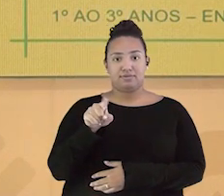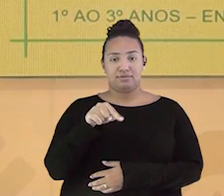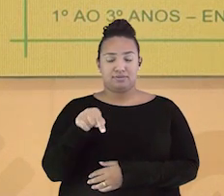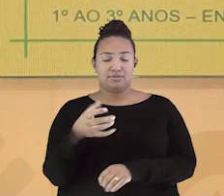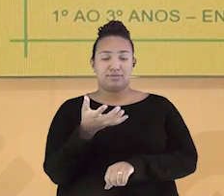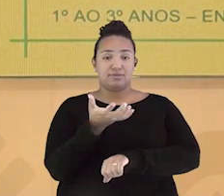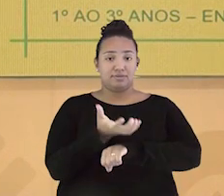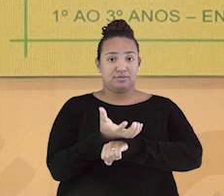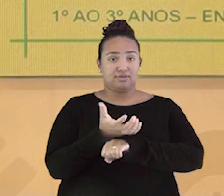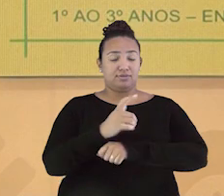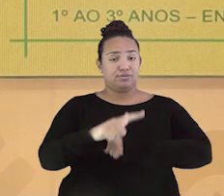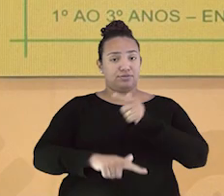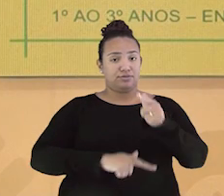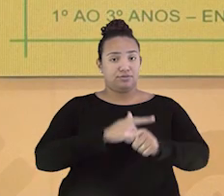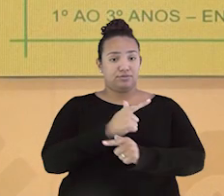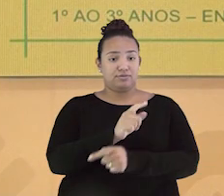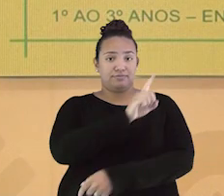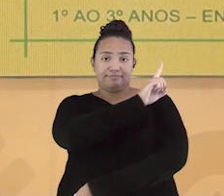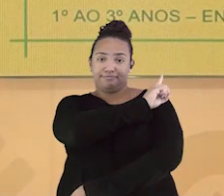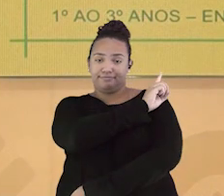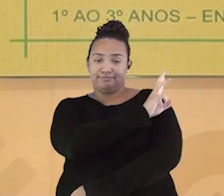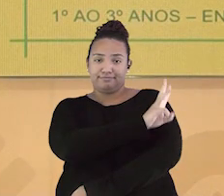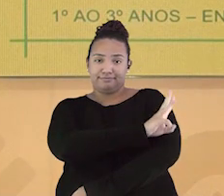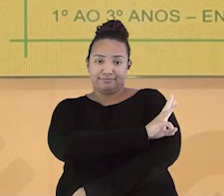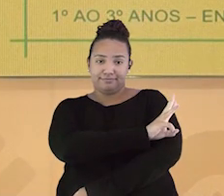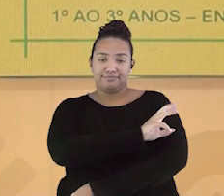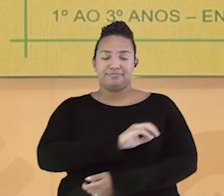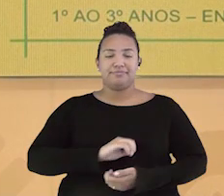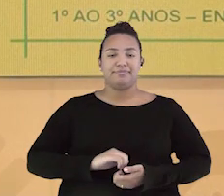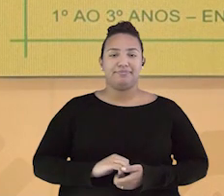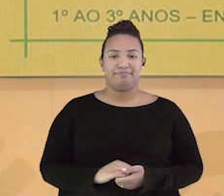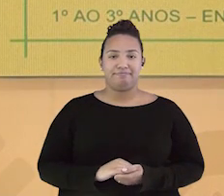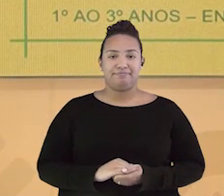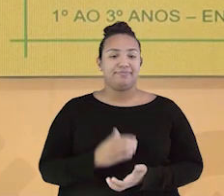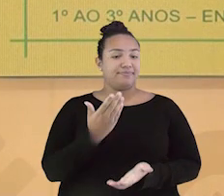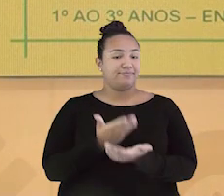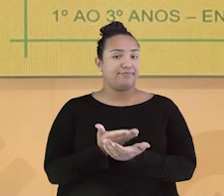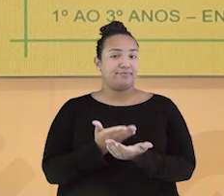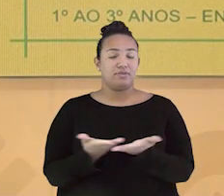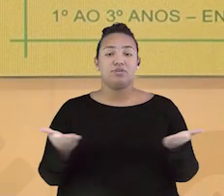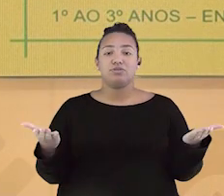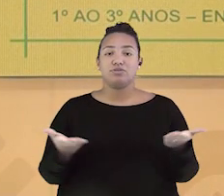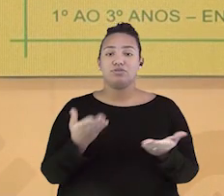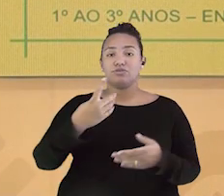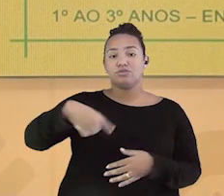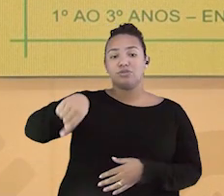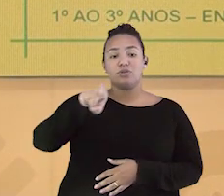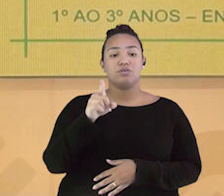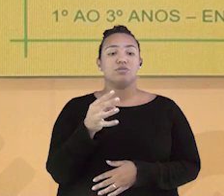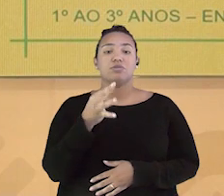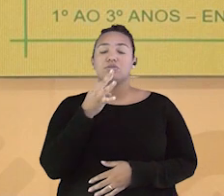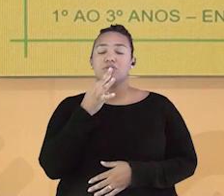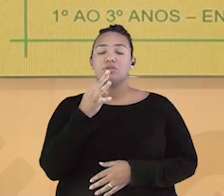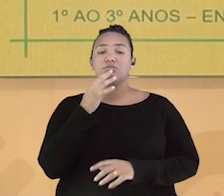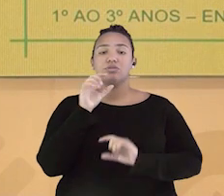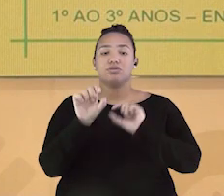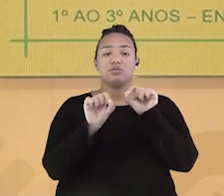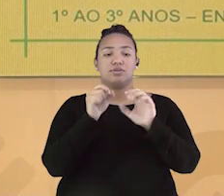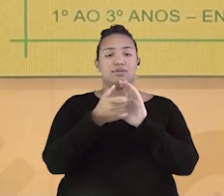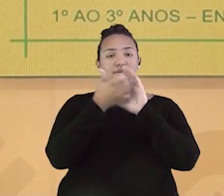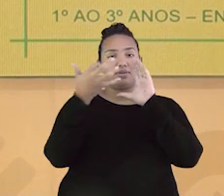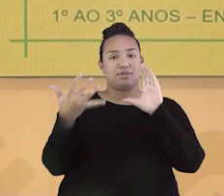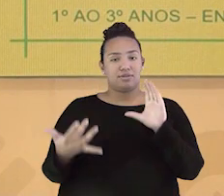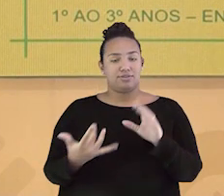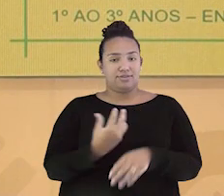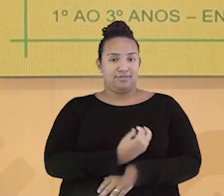Geografia do primeiro ao terceiro ano dos anos iniciais. Na aula de hoje, vamos conhecer as características da vida no